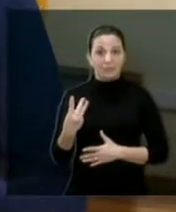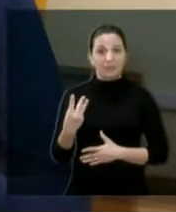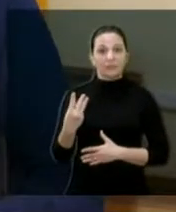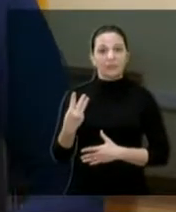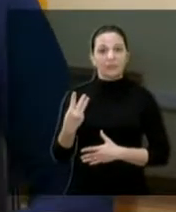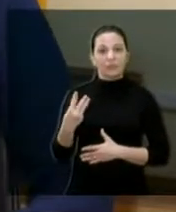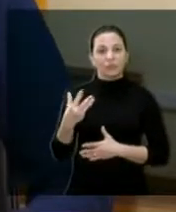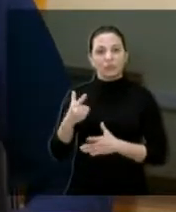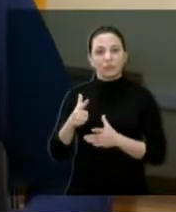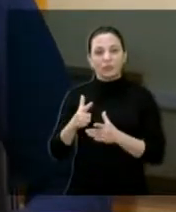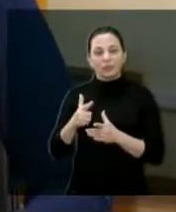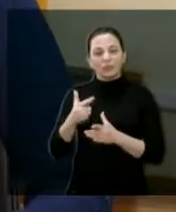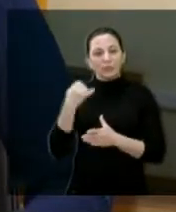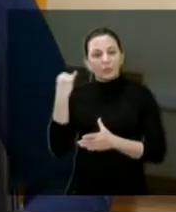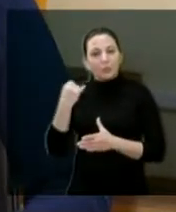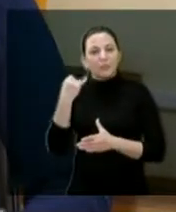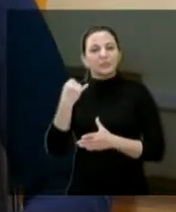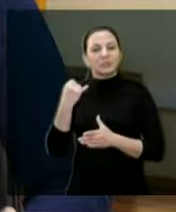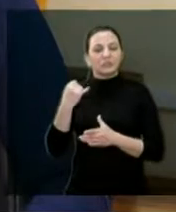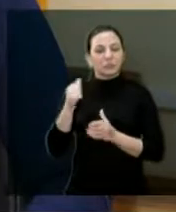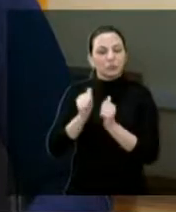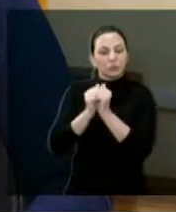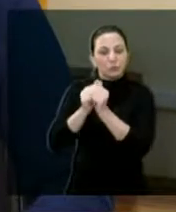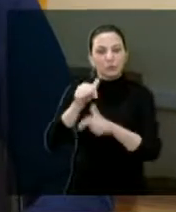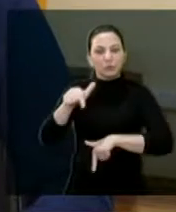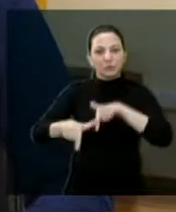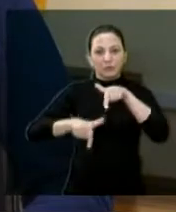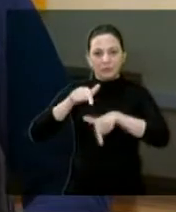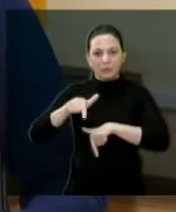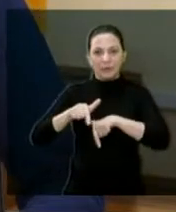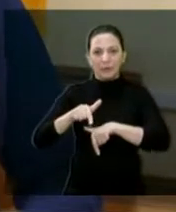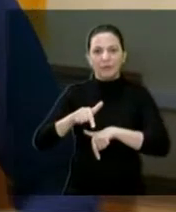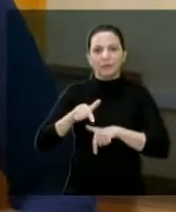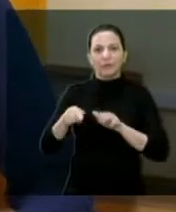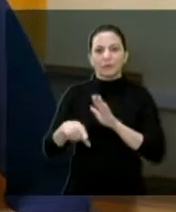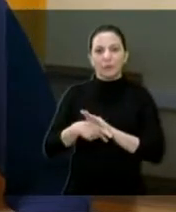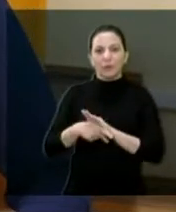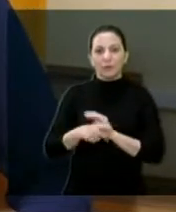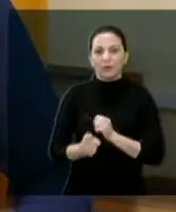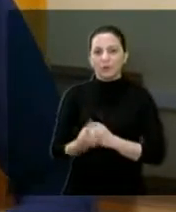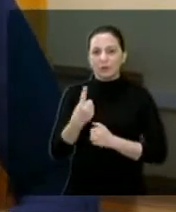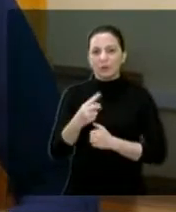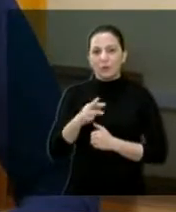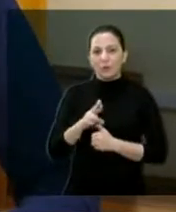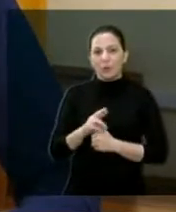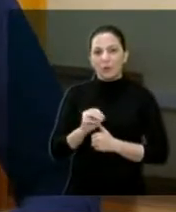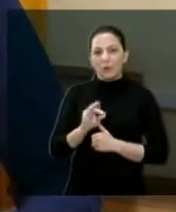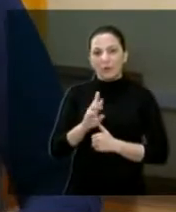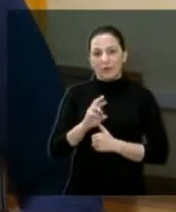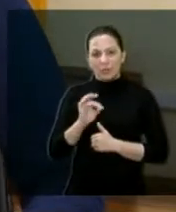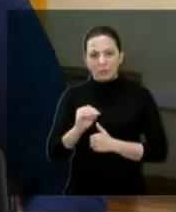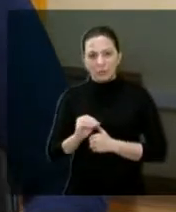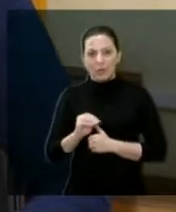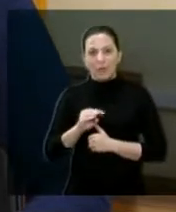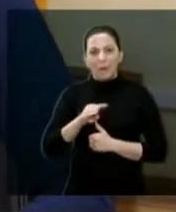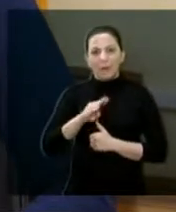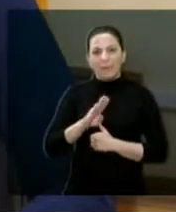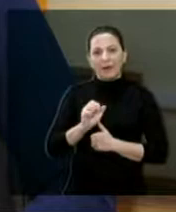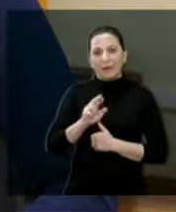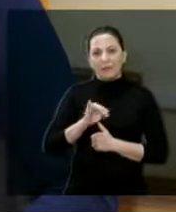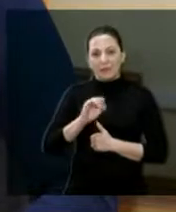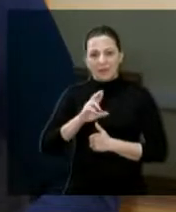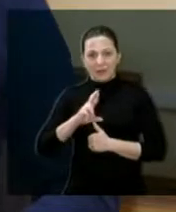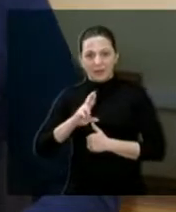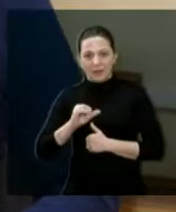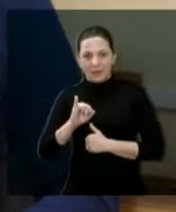nos completávamos muito. O que estranhava era o Roberto Barbieri. E eu digo isso assim, era um homem que eu aprendi muito com ele